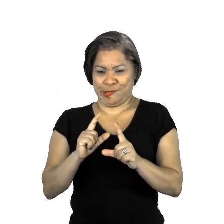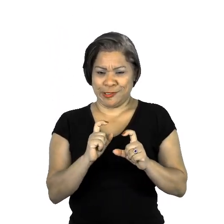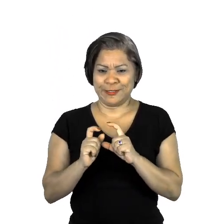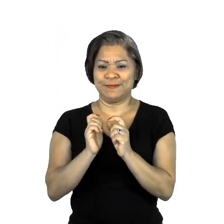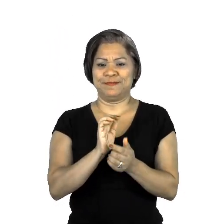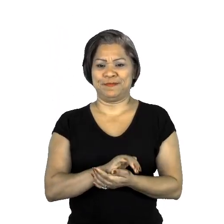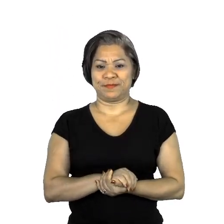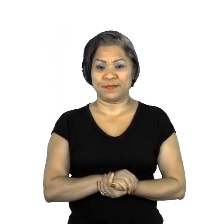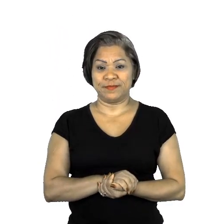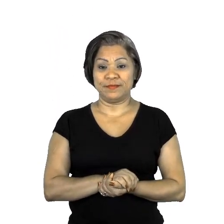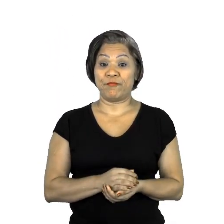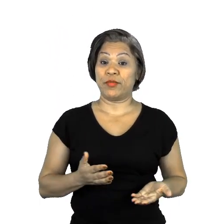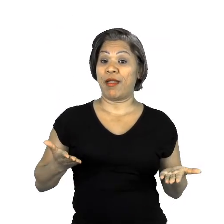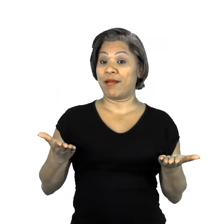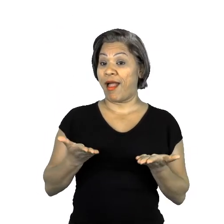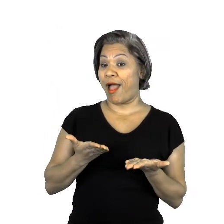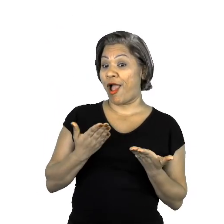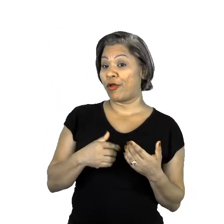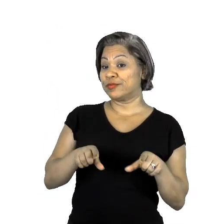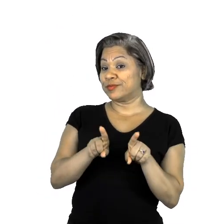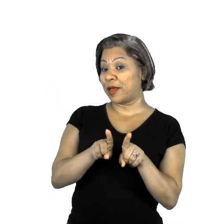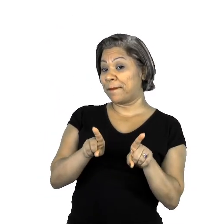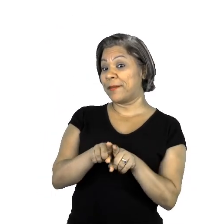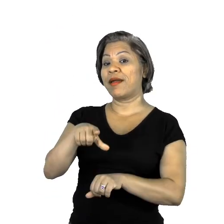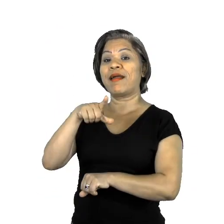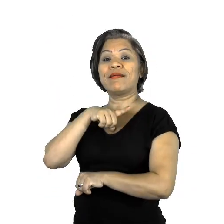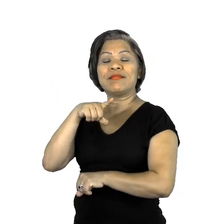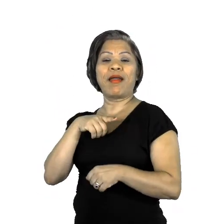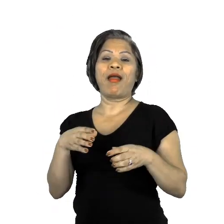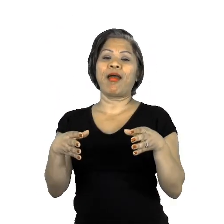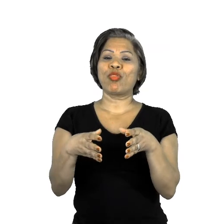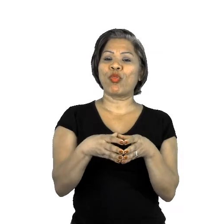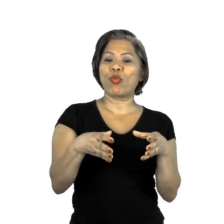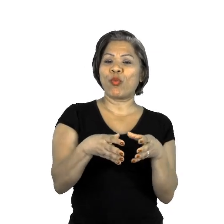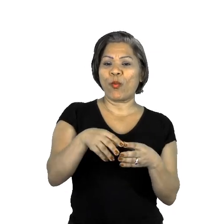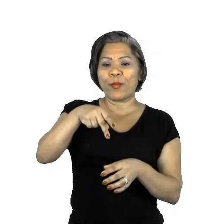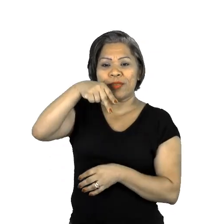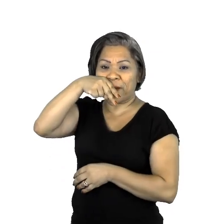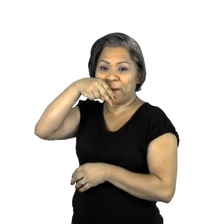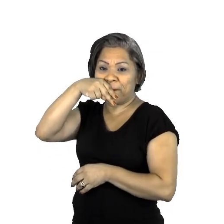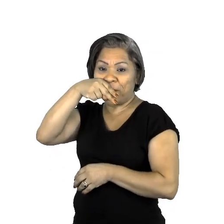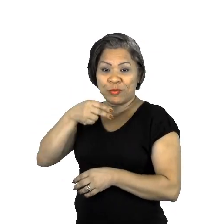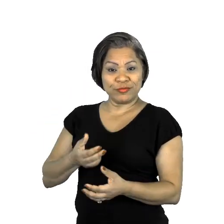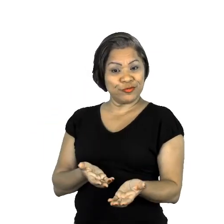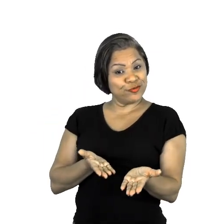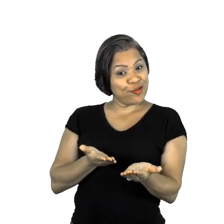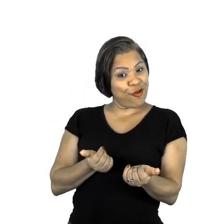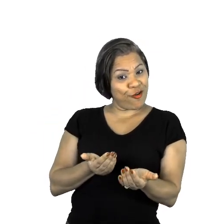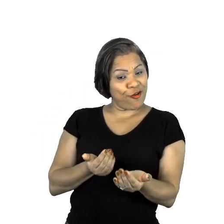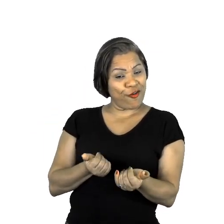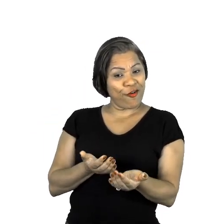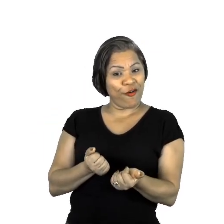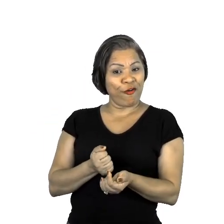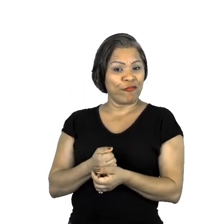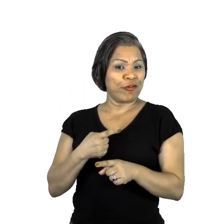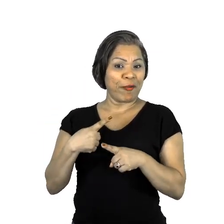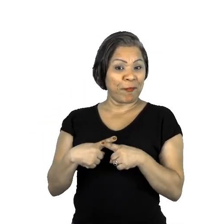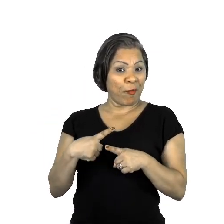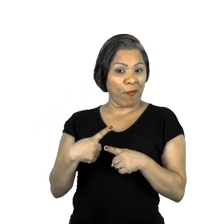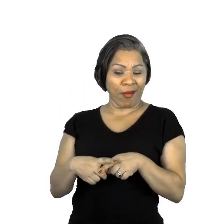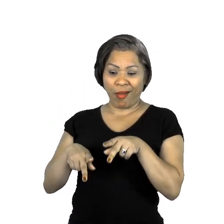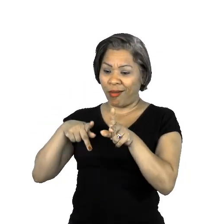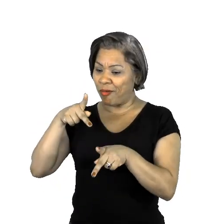E agora, recentemente também, nós temos a Turma da Mônica jovem, para atender ao público